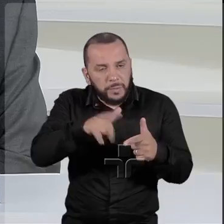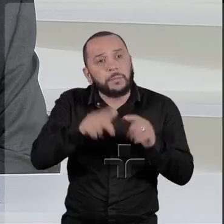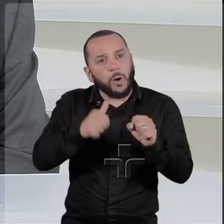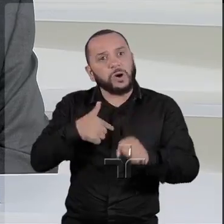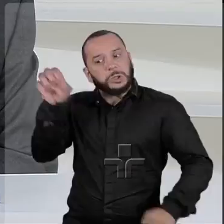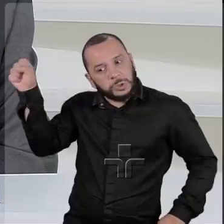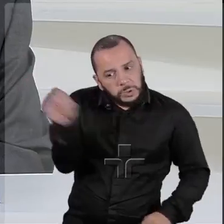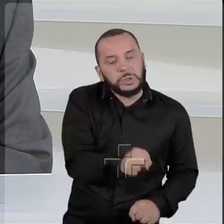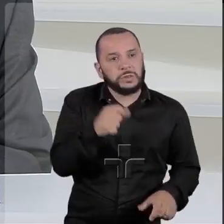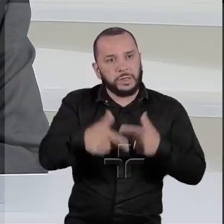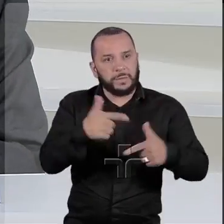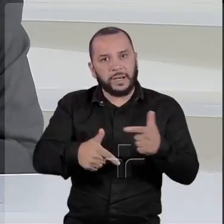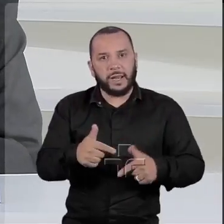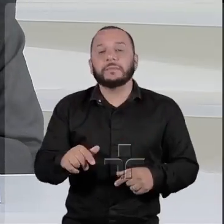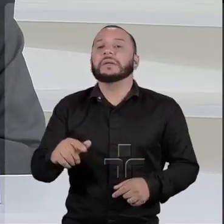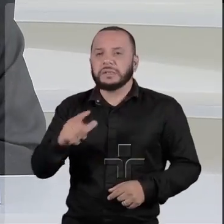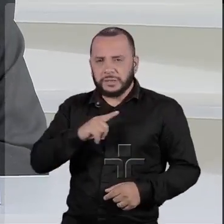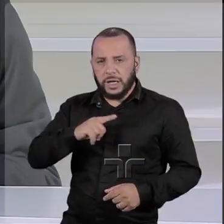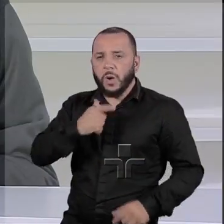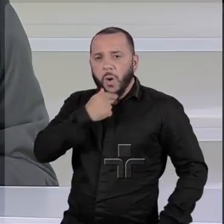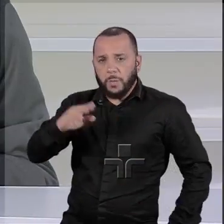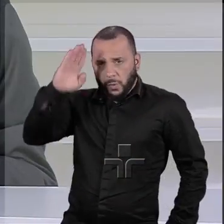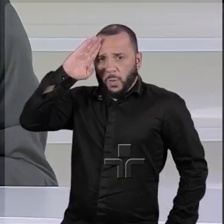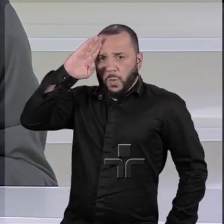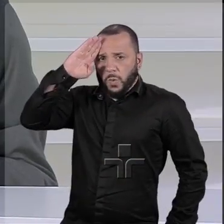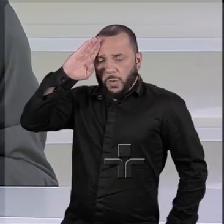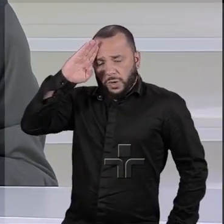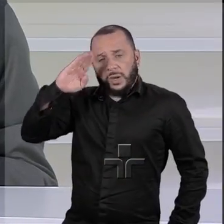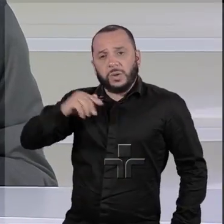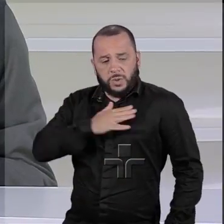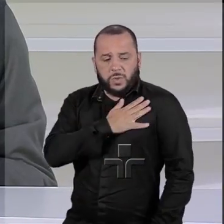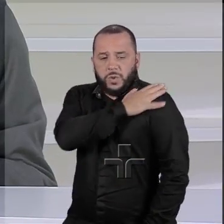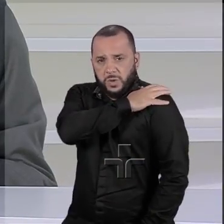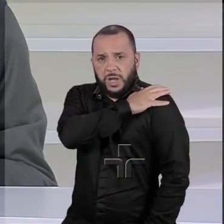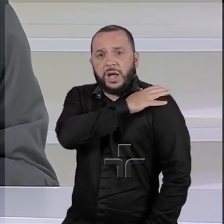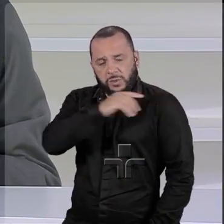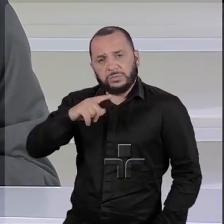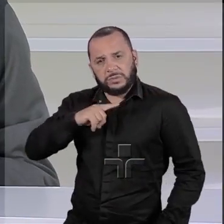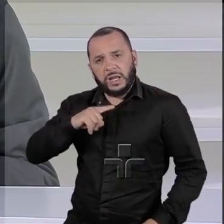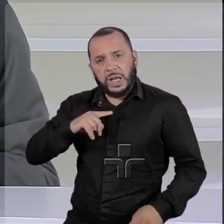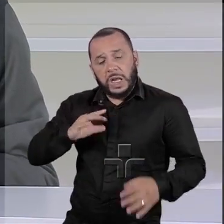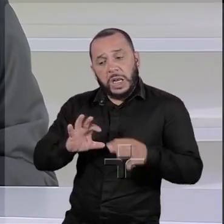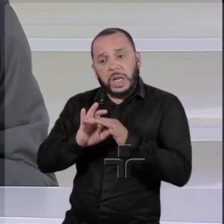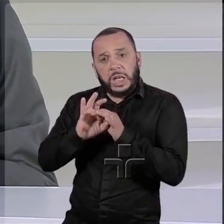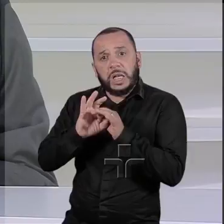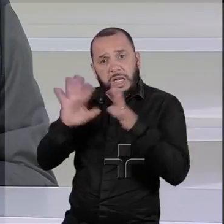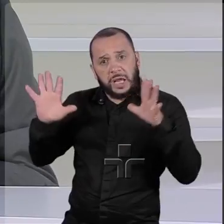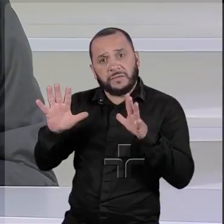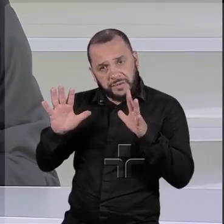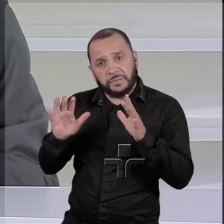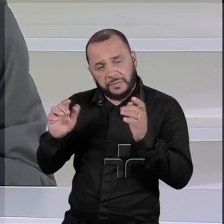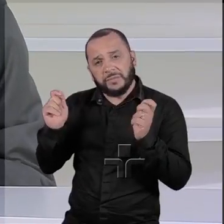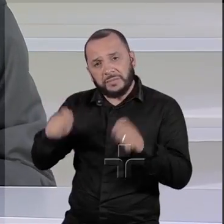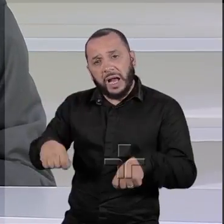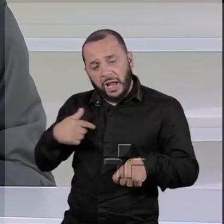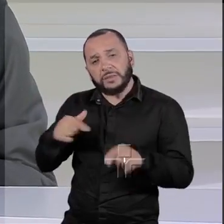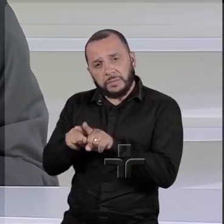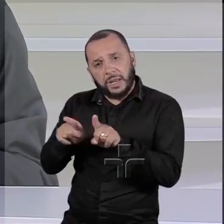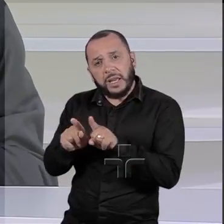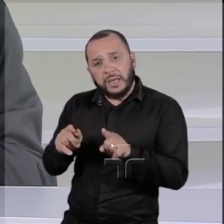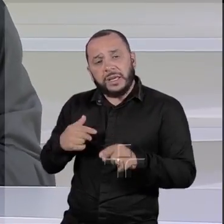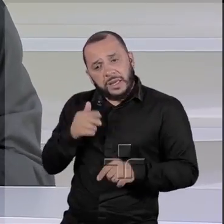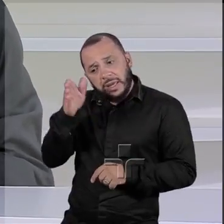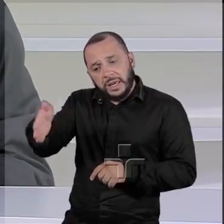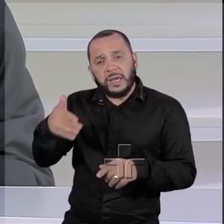Mas esse coronel, ele está disponível. Pois é, mas... Agora, isso não impede de participar do mercado de trabalho. Veja, nos outros países, em muitos países,